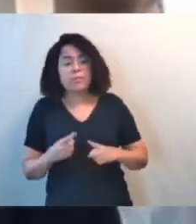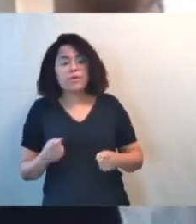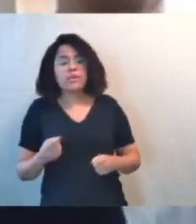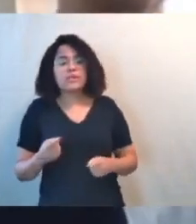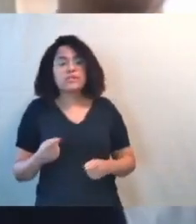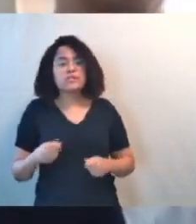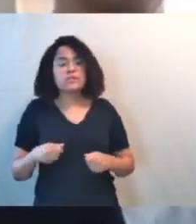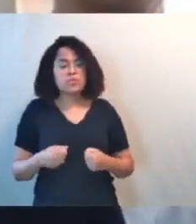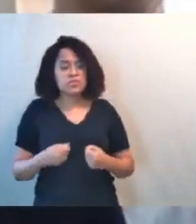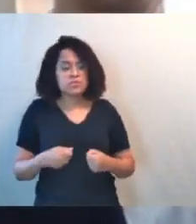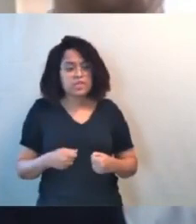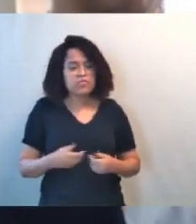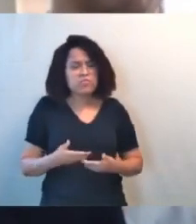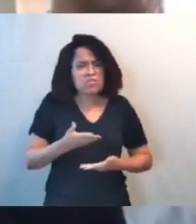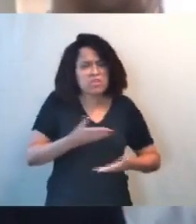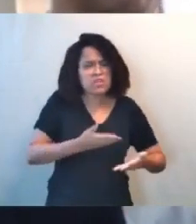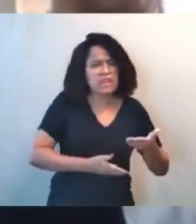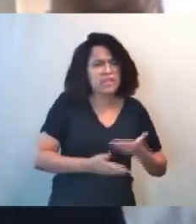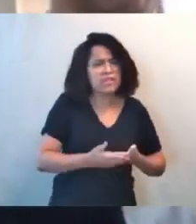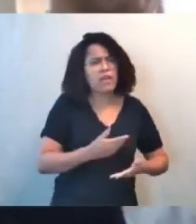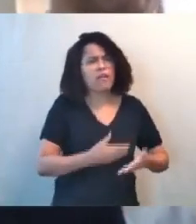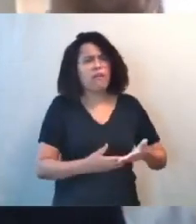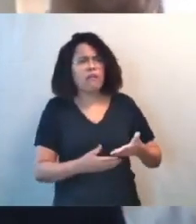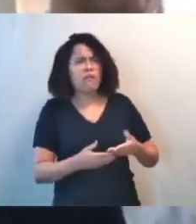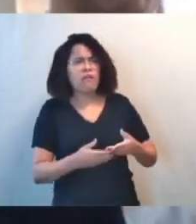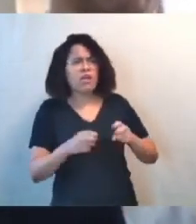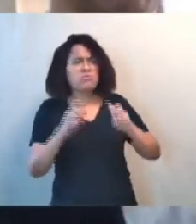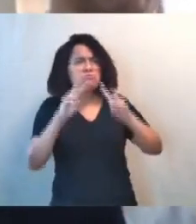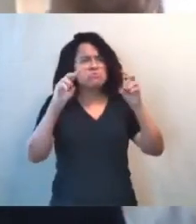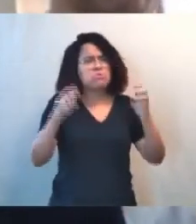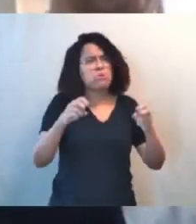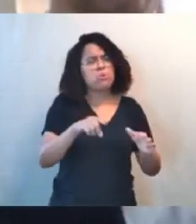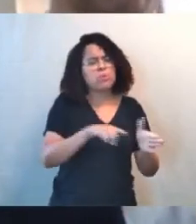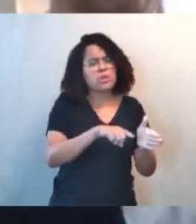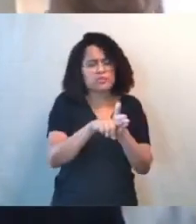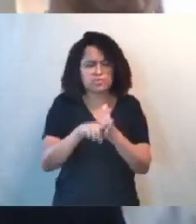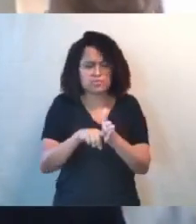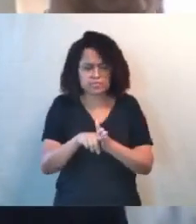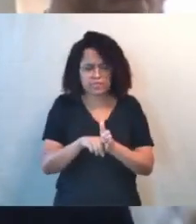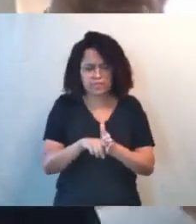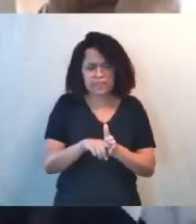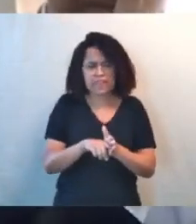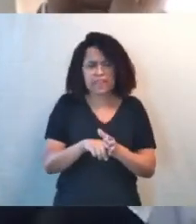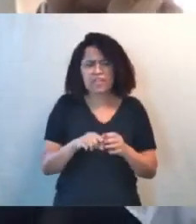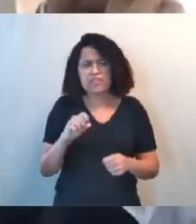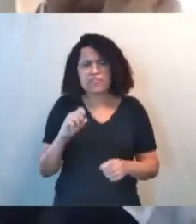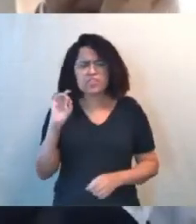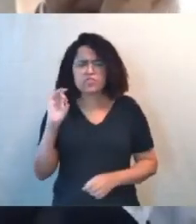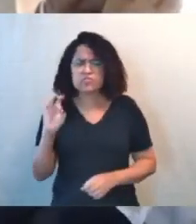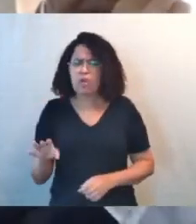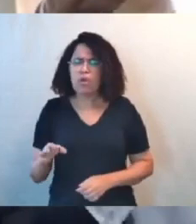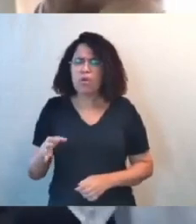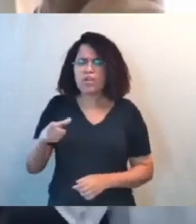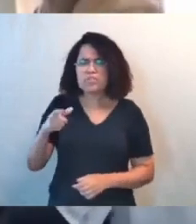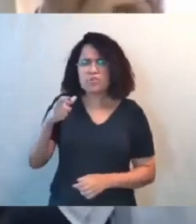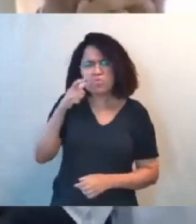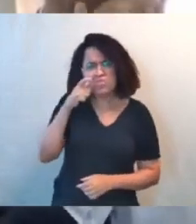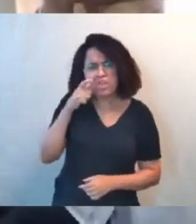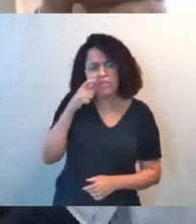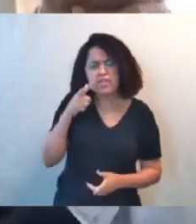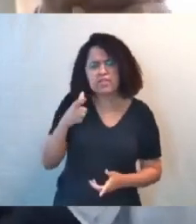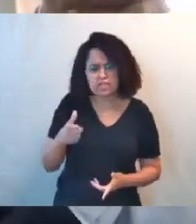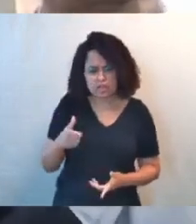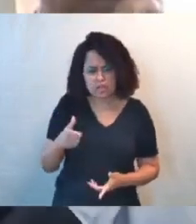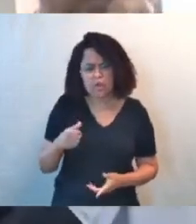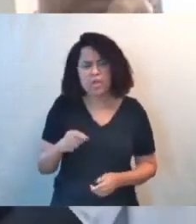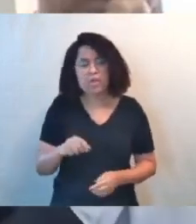responder como ele tem tratado a questão da fiscalização. Então, eu queria só fazer essa moldura para que a